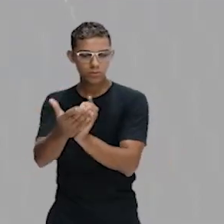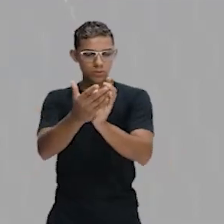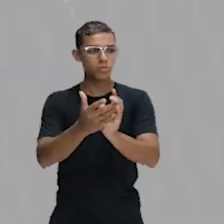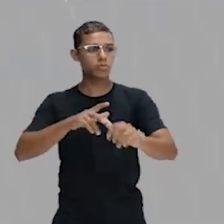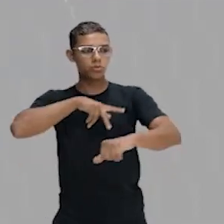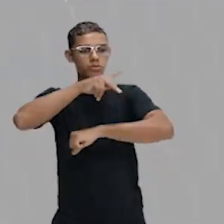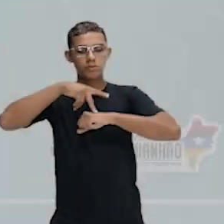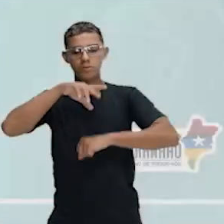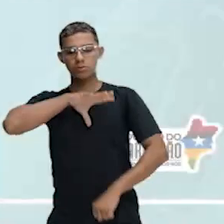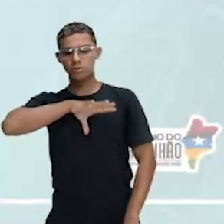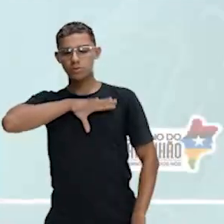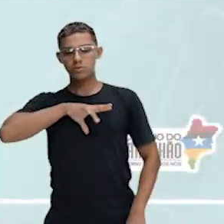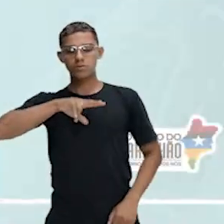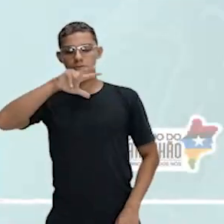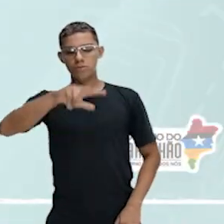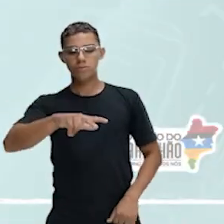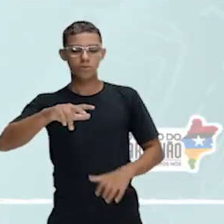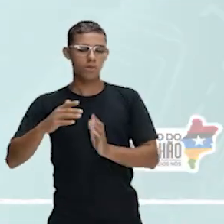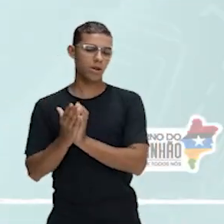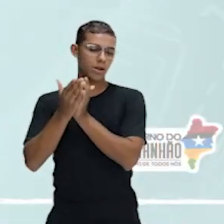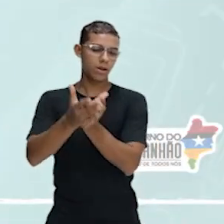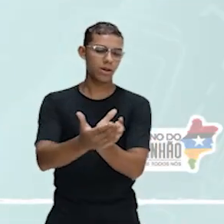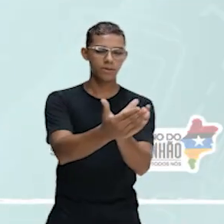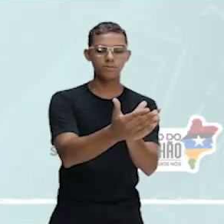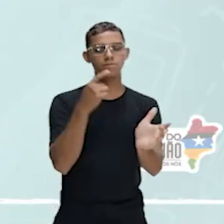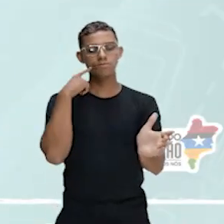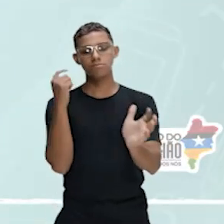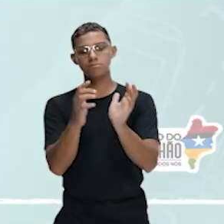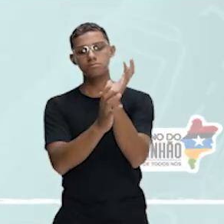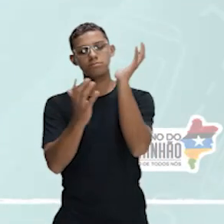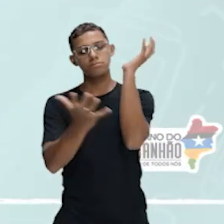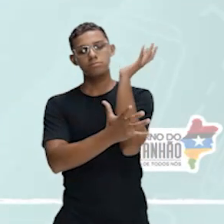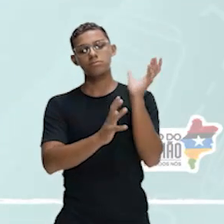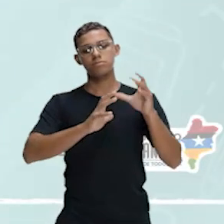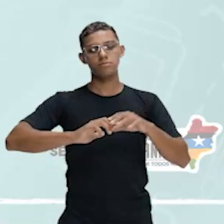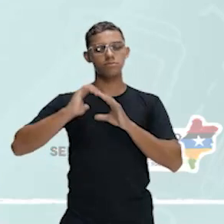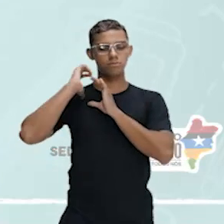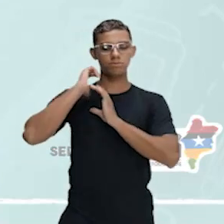primeiras formas de exploração foi o pau-brasil. Tanto é que esse